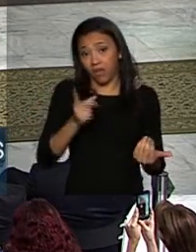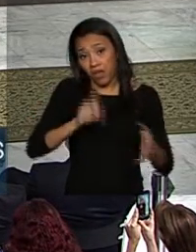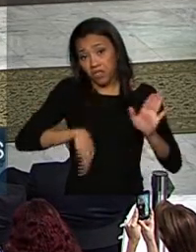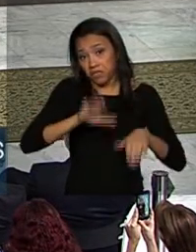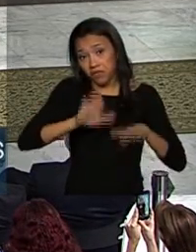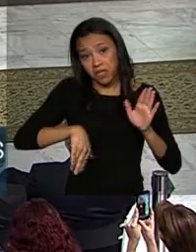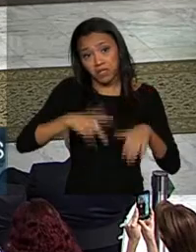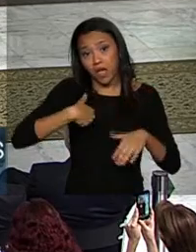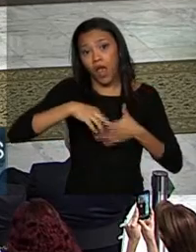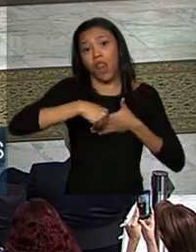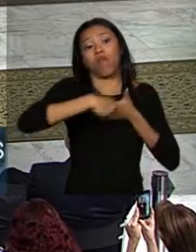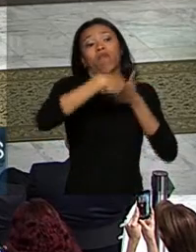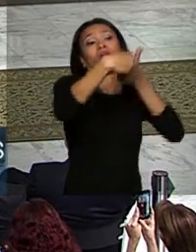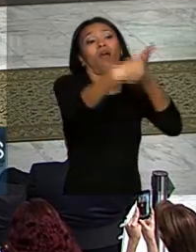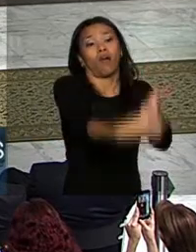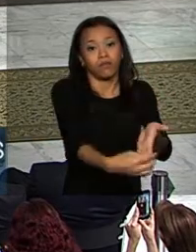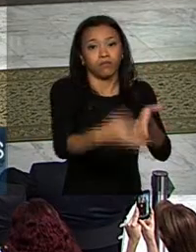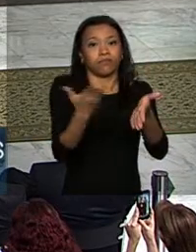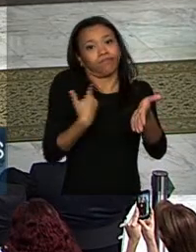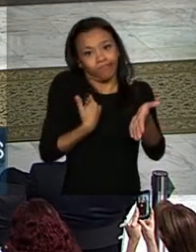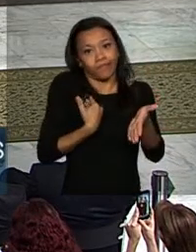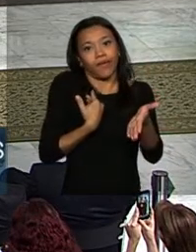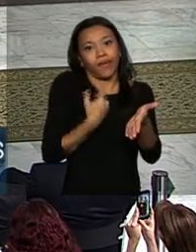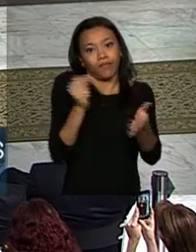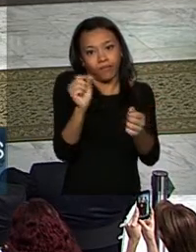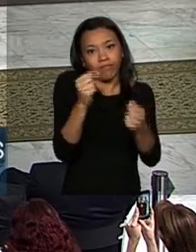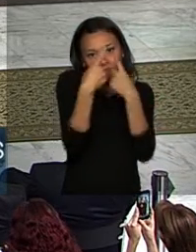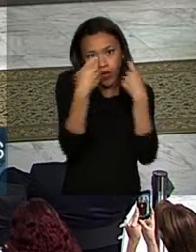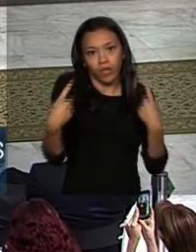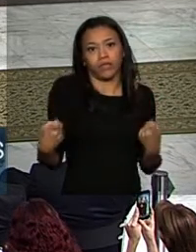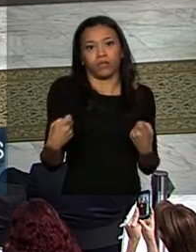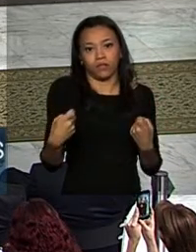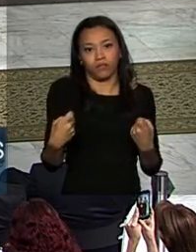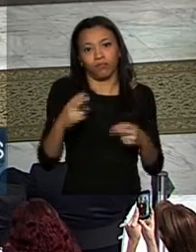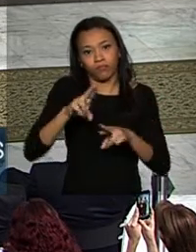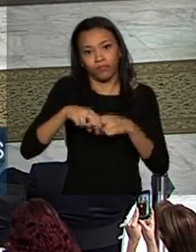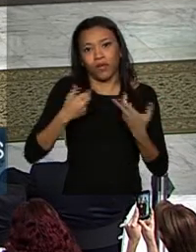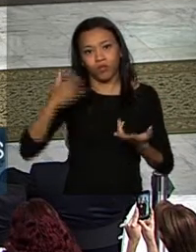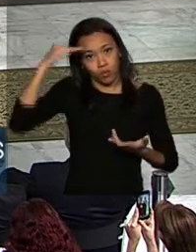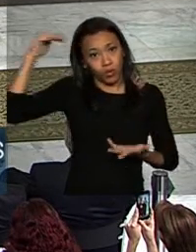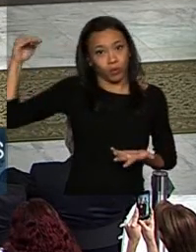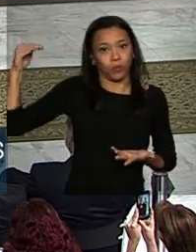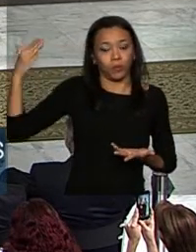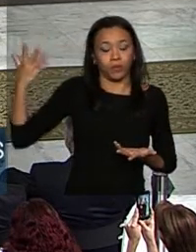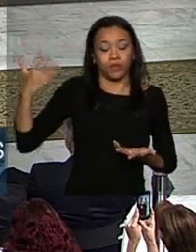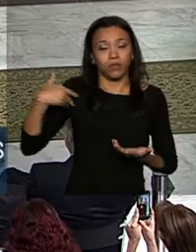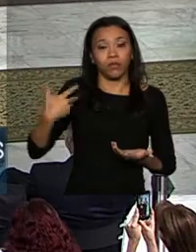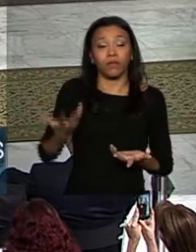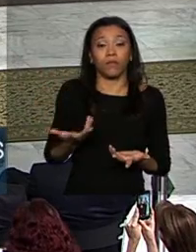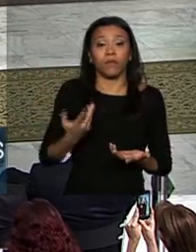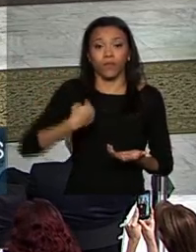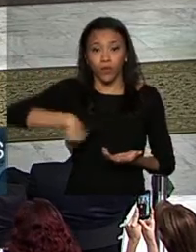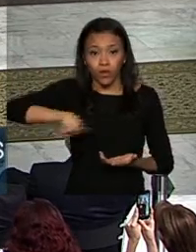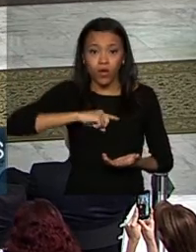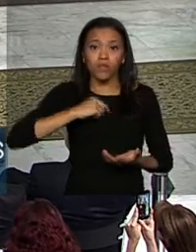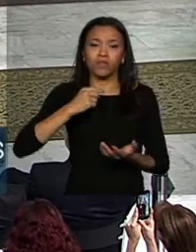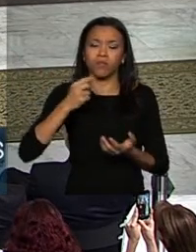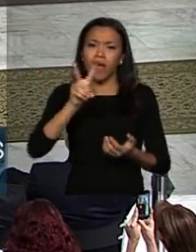pelos adultos a praticar crimes. Nós vamos multiplicar as vagas de